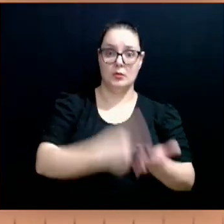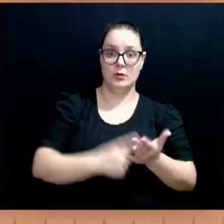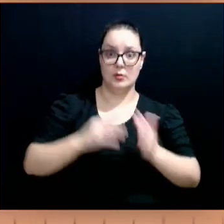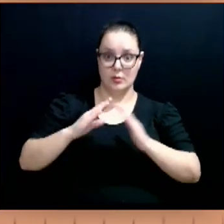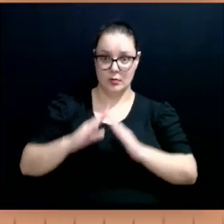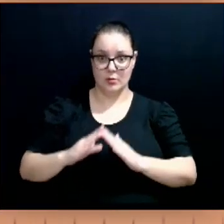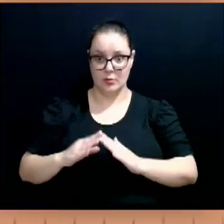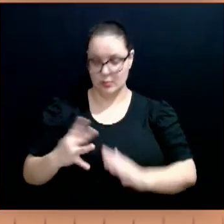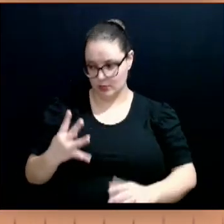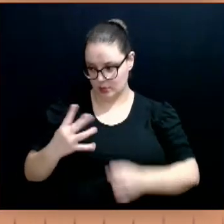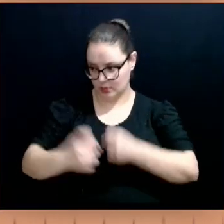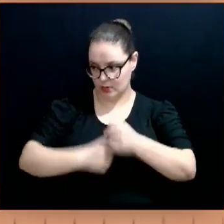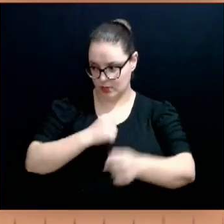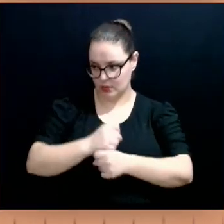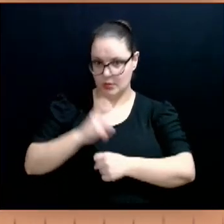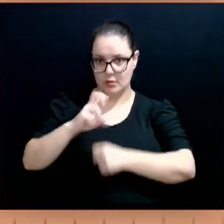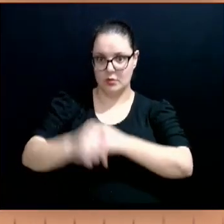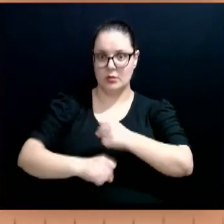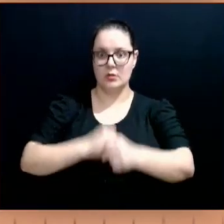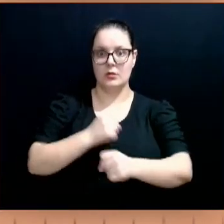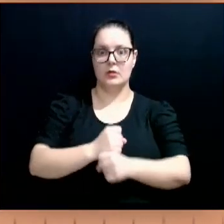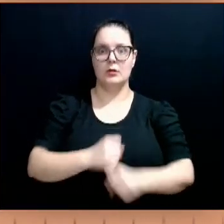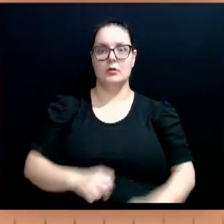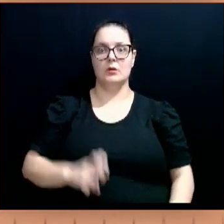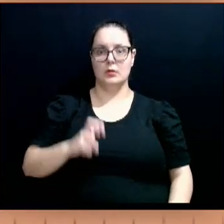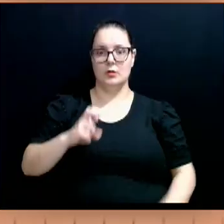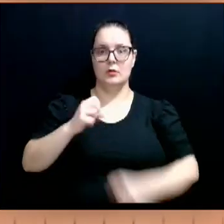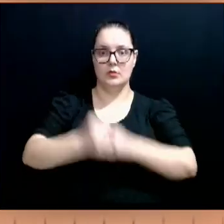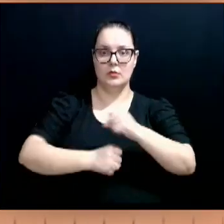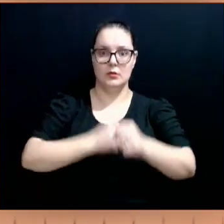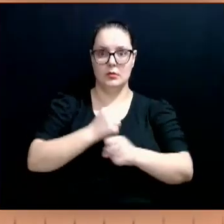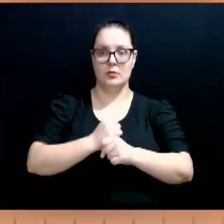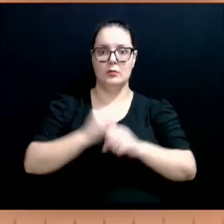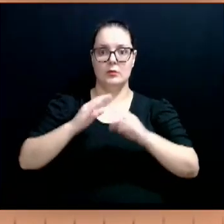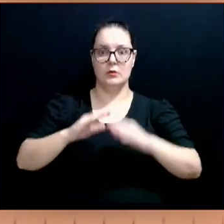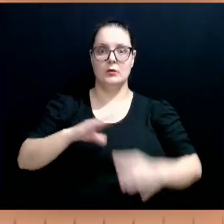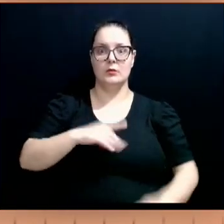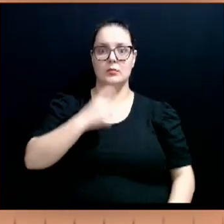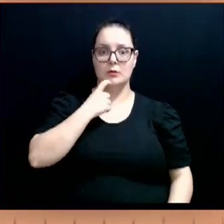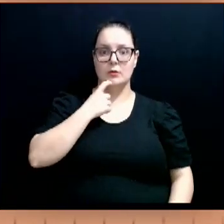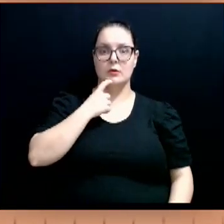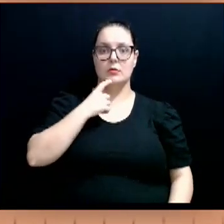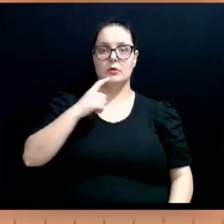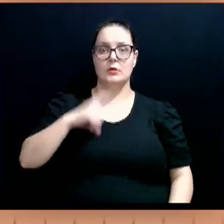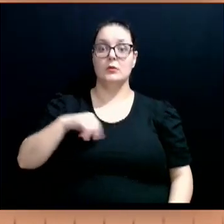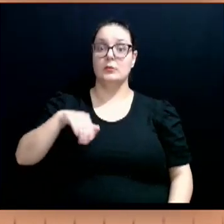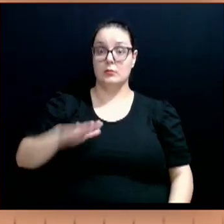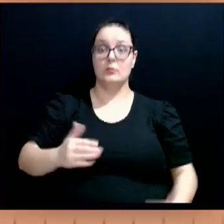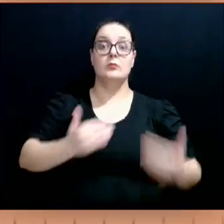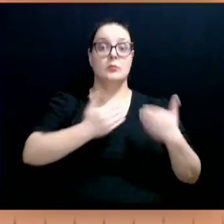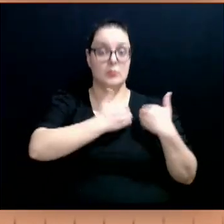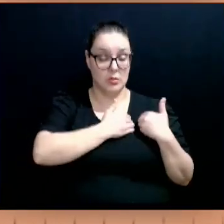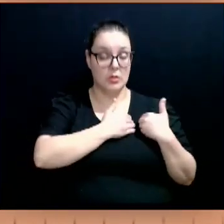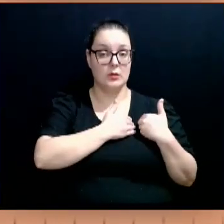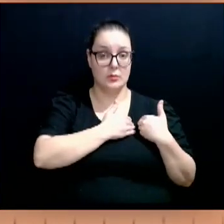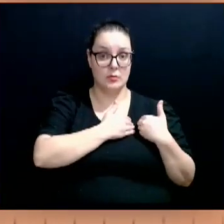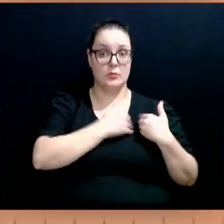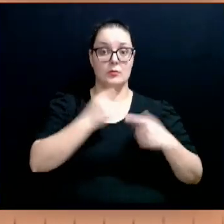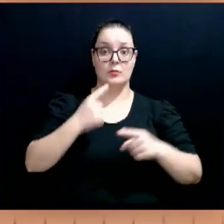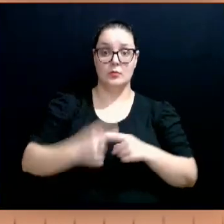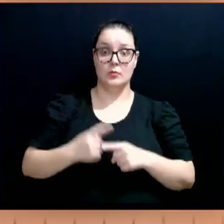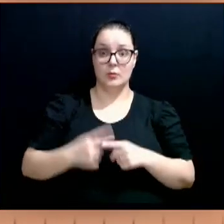5 anos. 5 anos morando em Campinas. E agora nós temos mais responsabilidade. Porque a partir de agora, eu